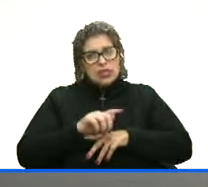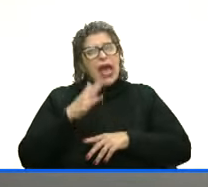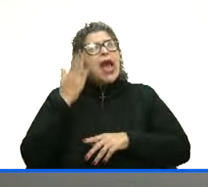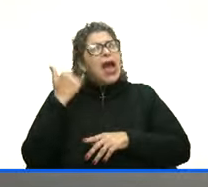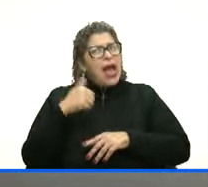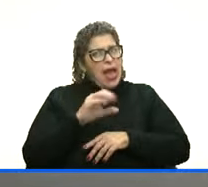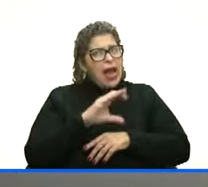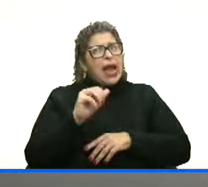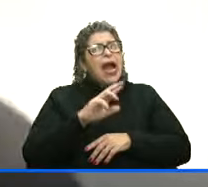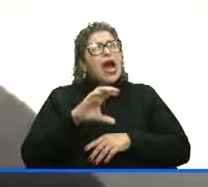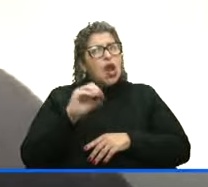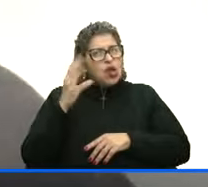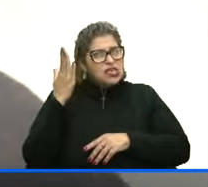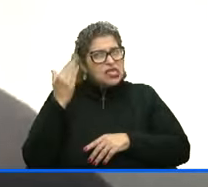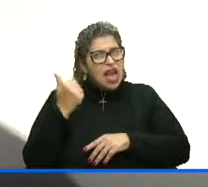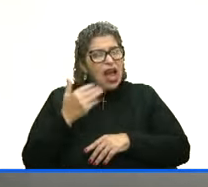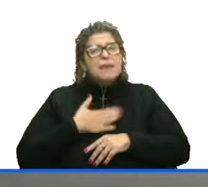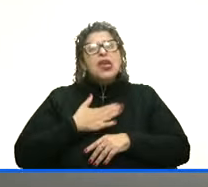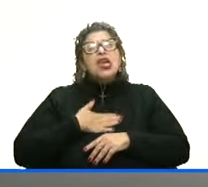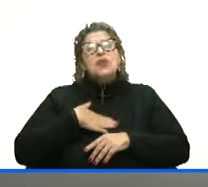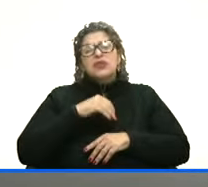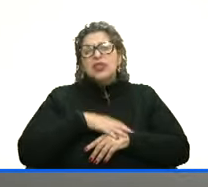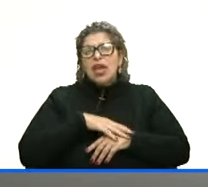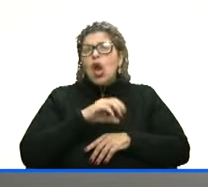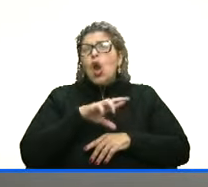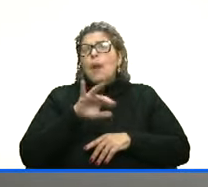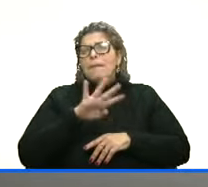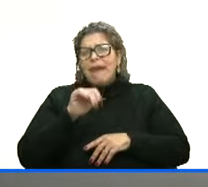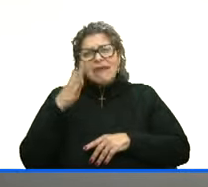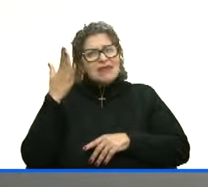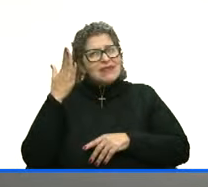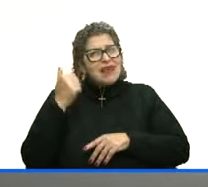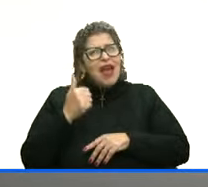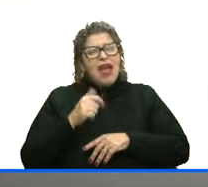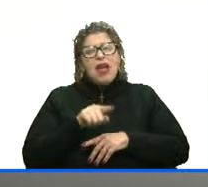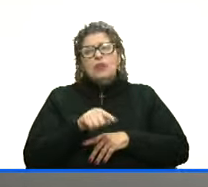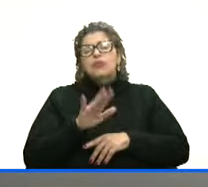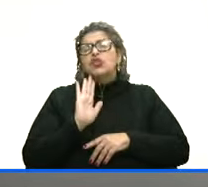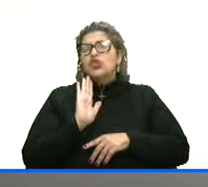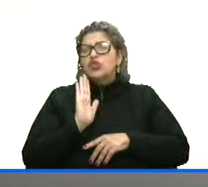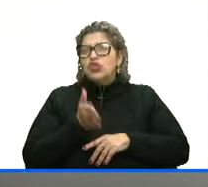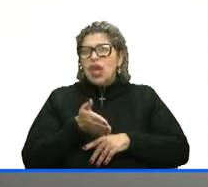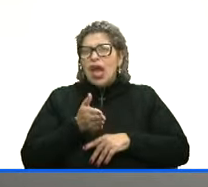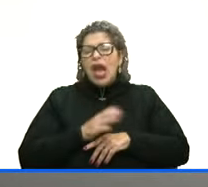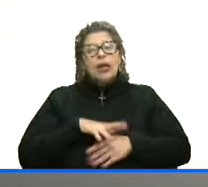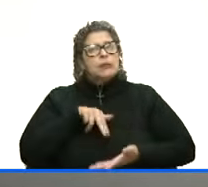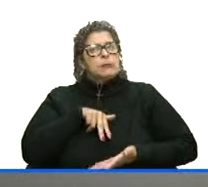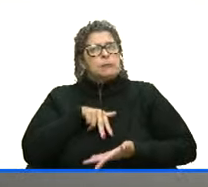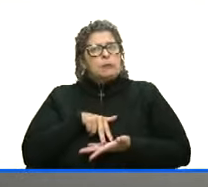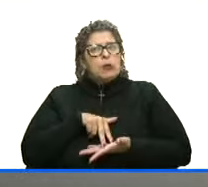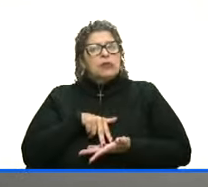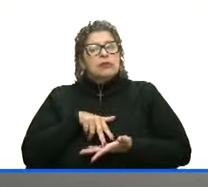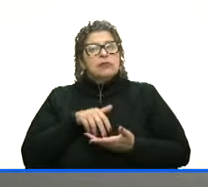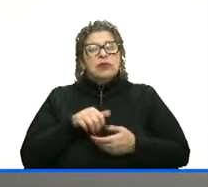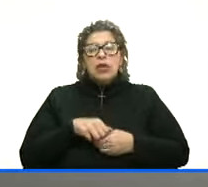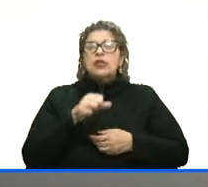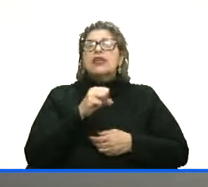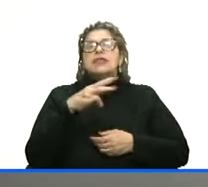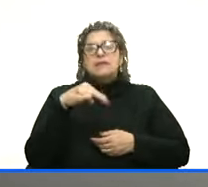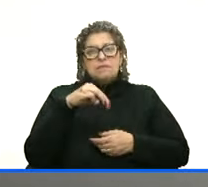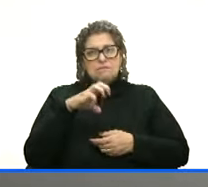sabe disso, a Roberta sabe disso, eu sei disso, o que nós passamos já com essas imposições vindas da